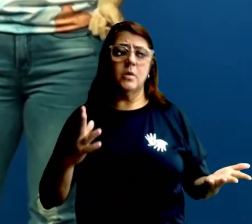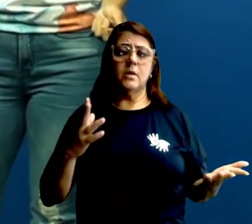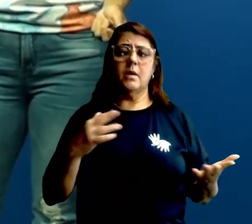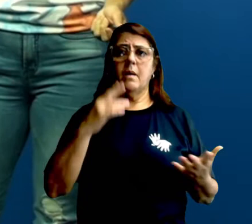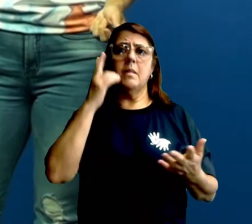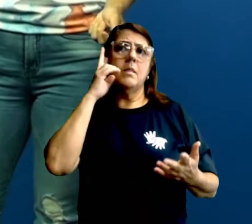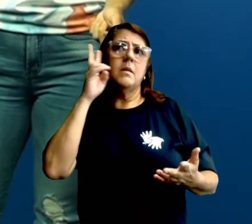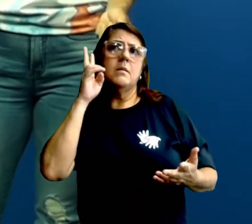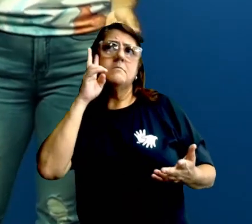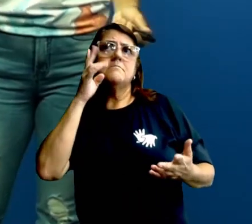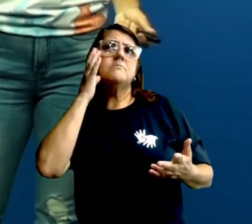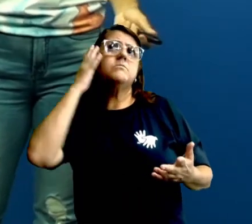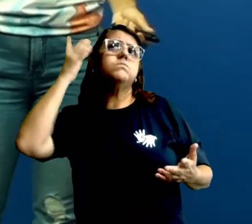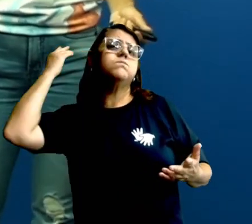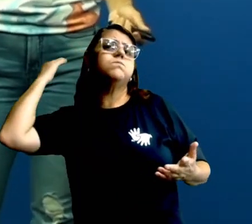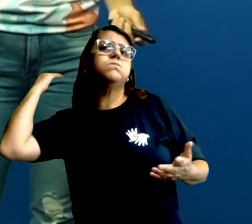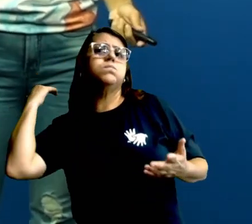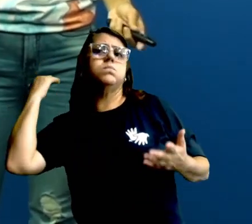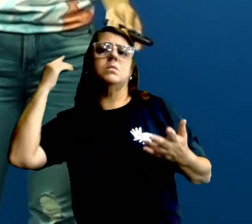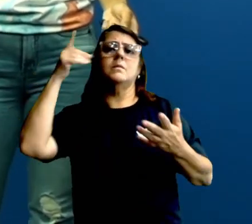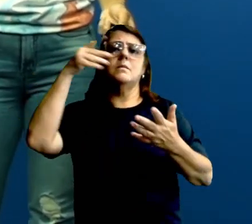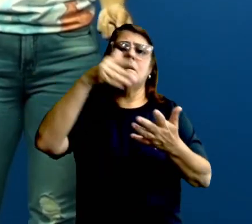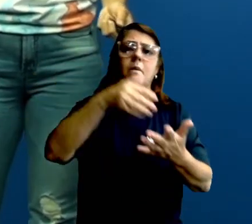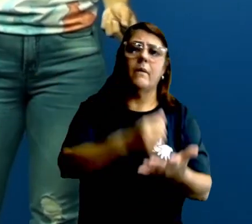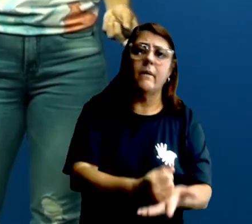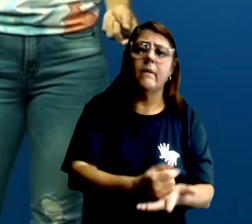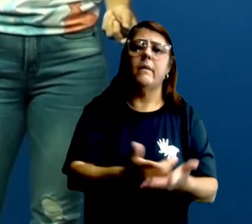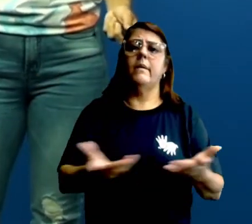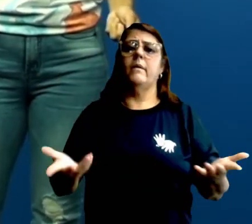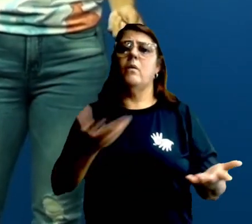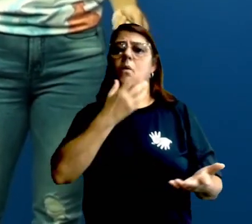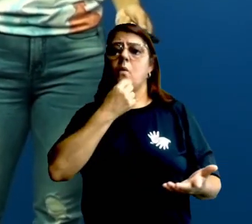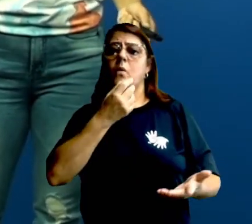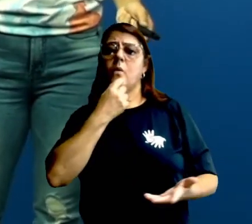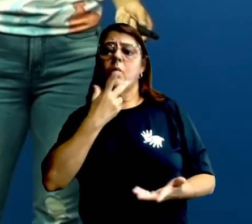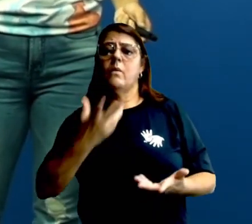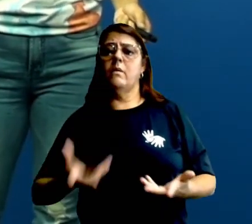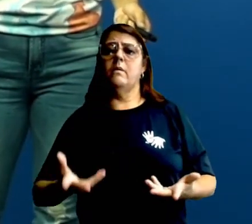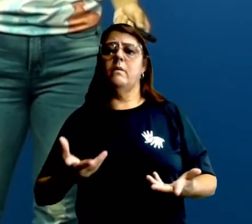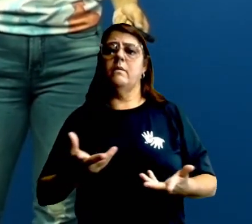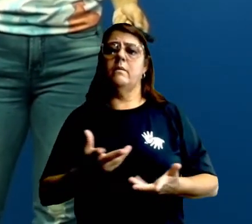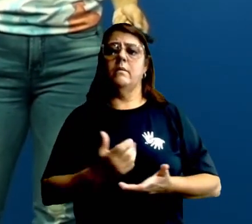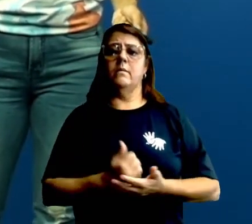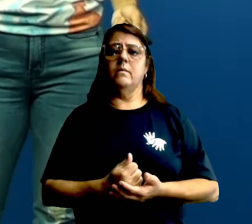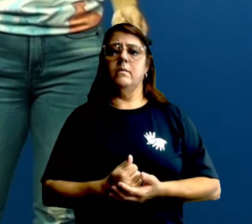né, em si, como uma forma de o homem